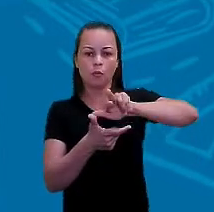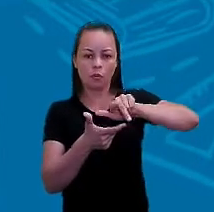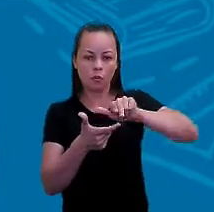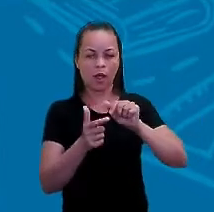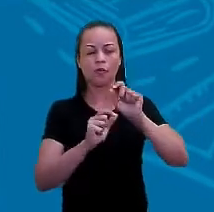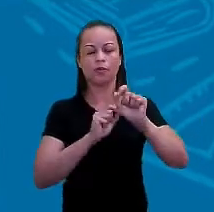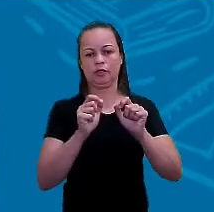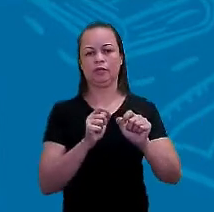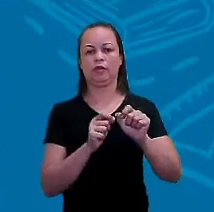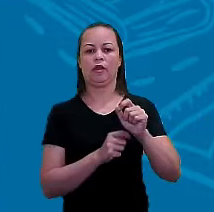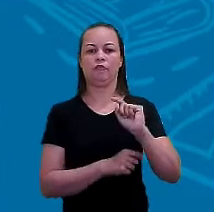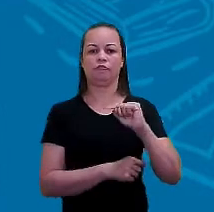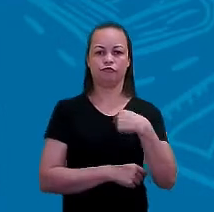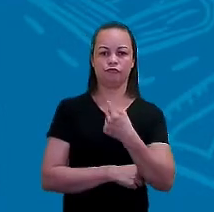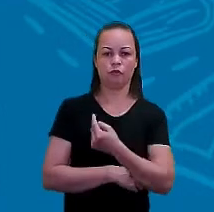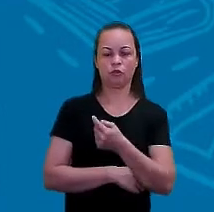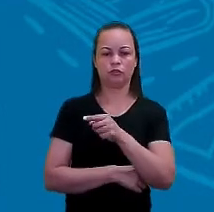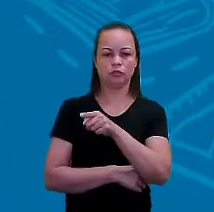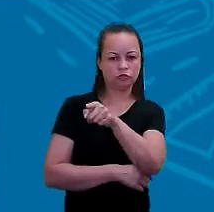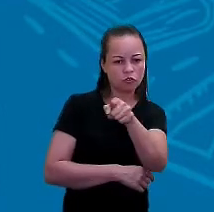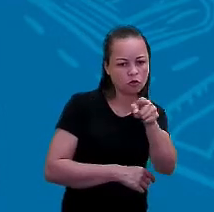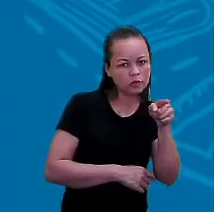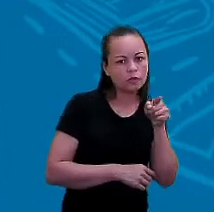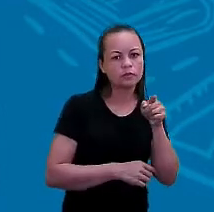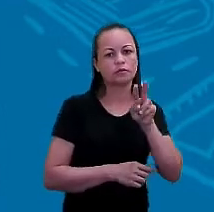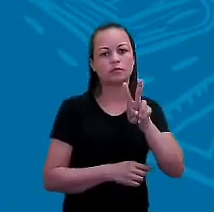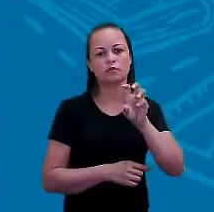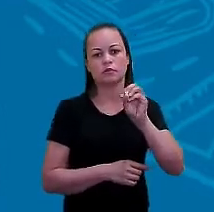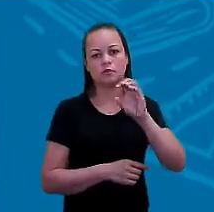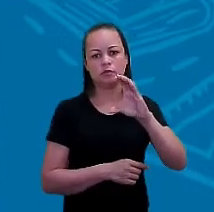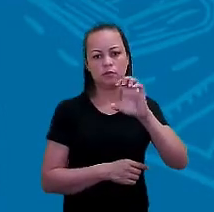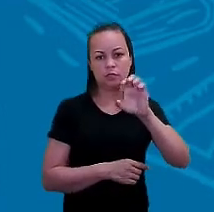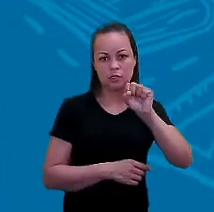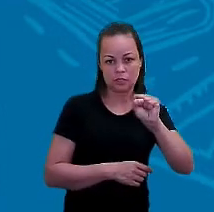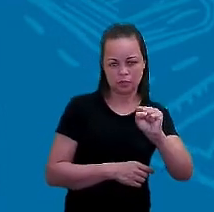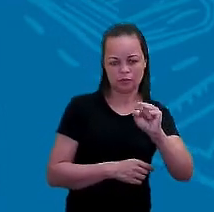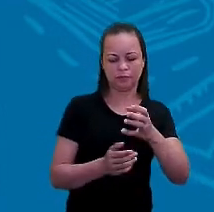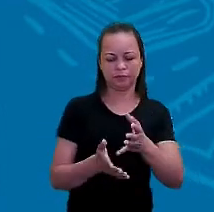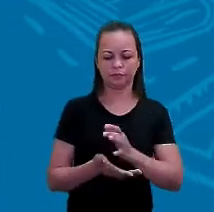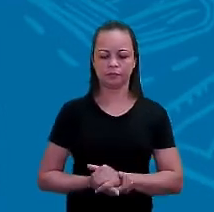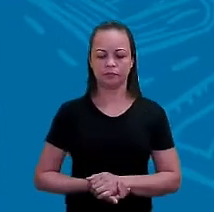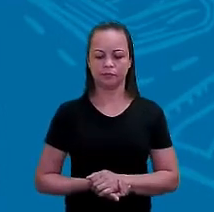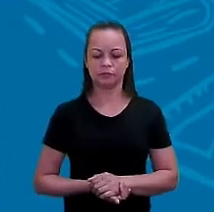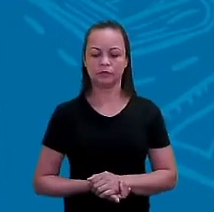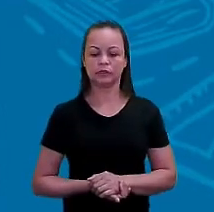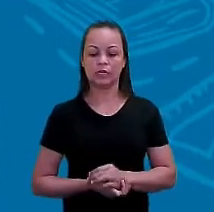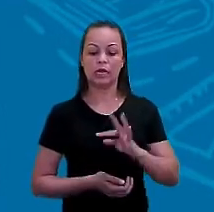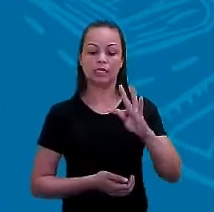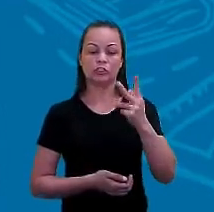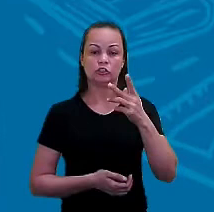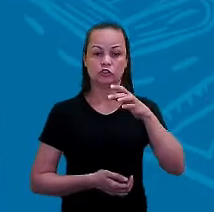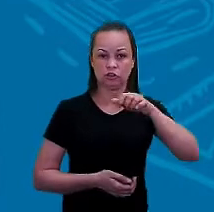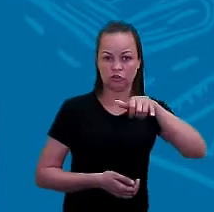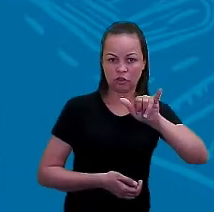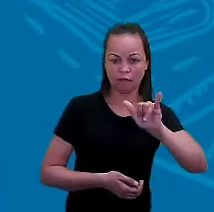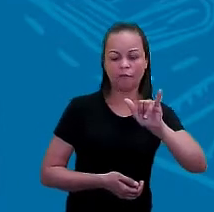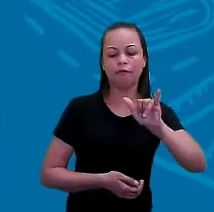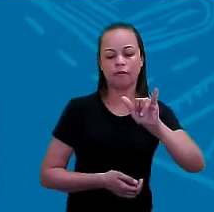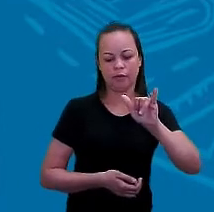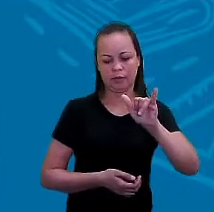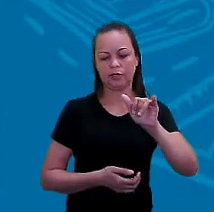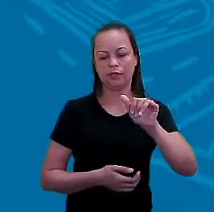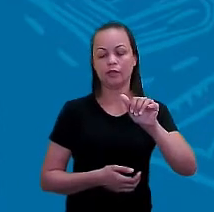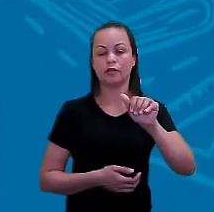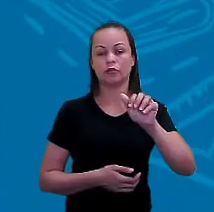Então, you are, your, e they are, ou there, there mesmo, não é they, there, certo?